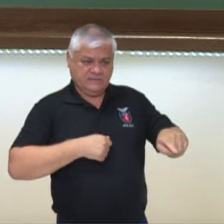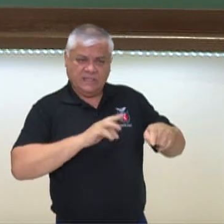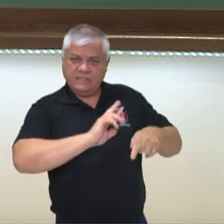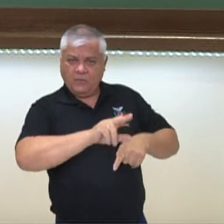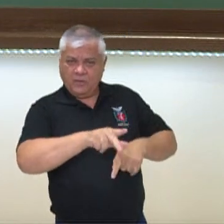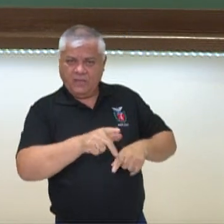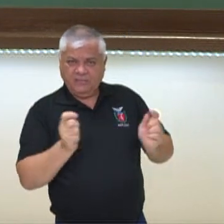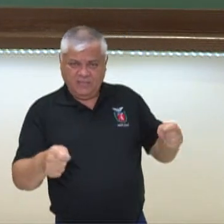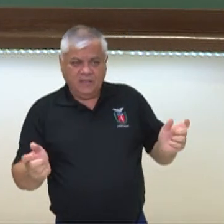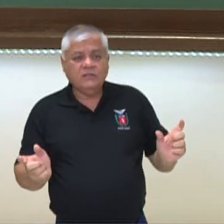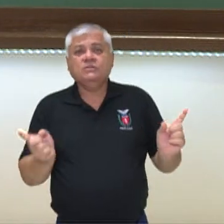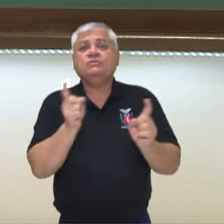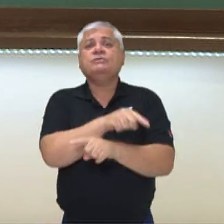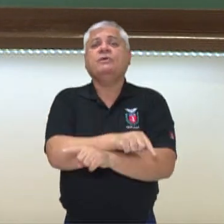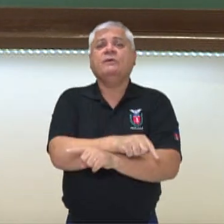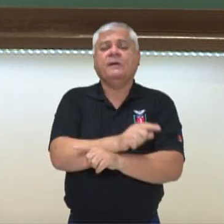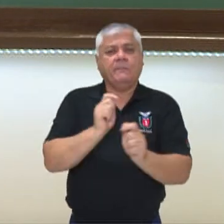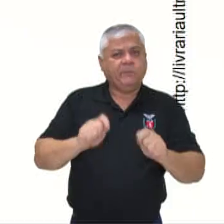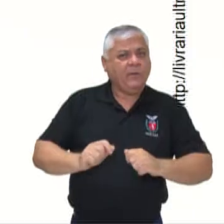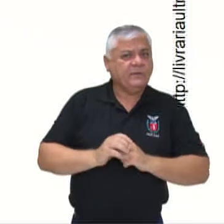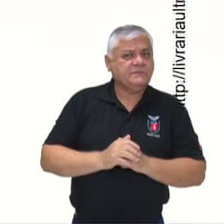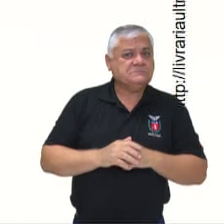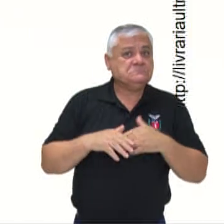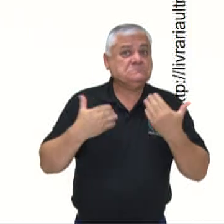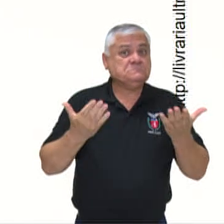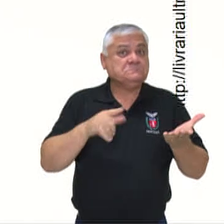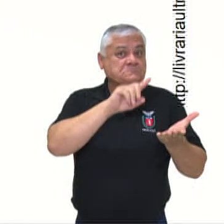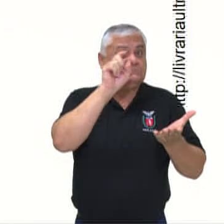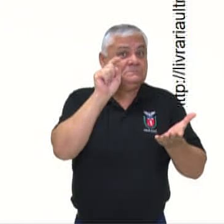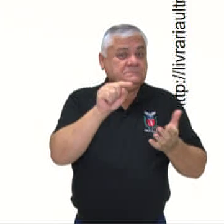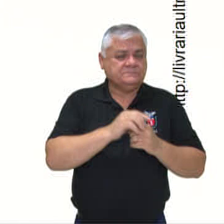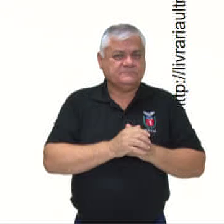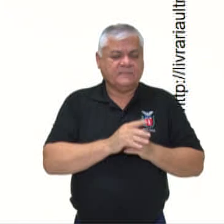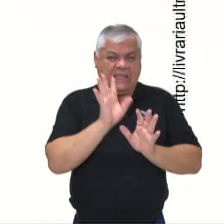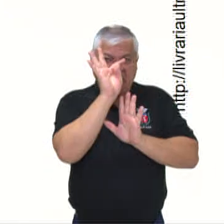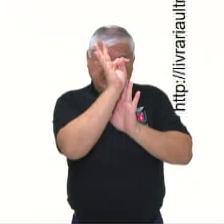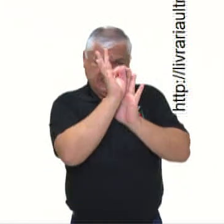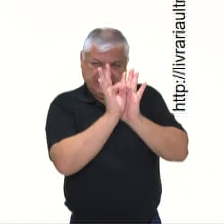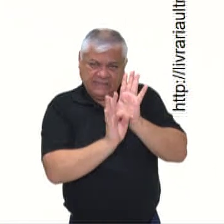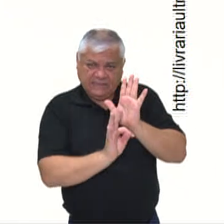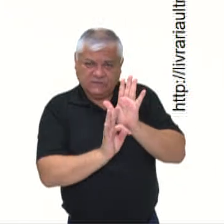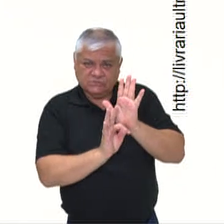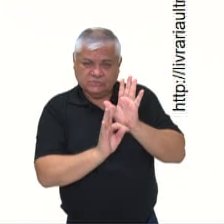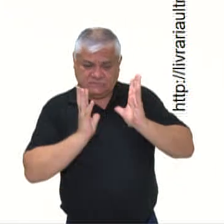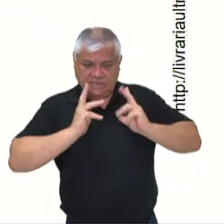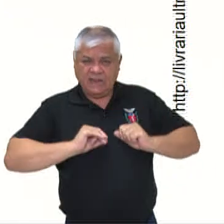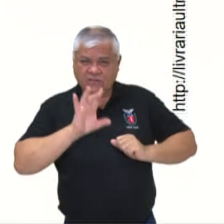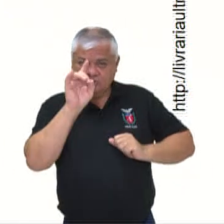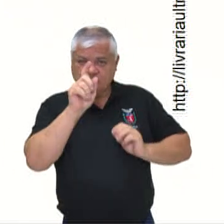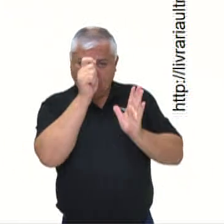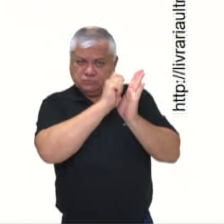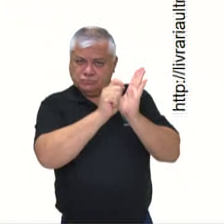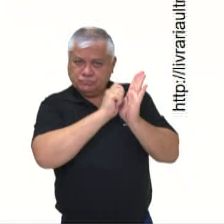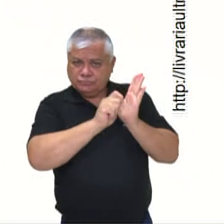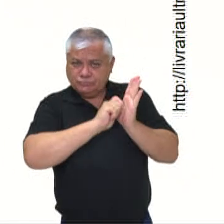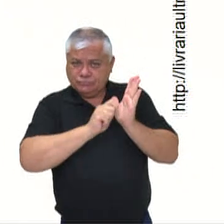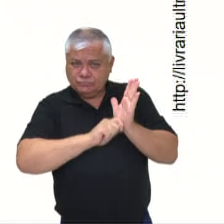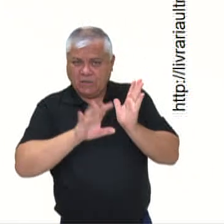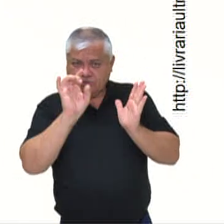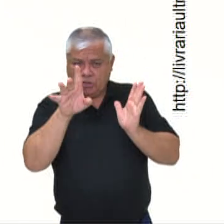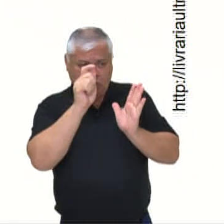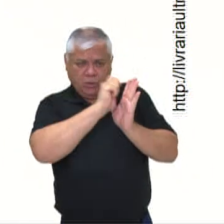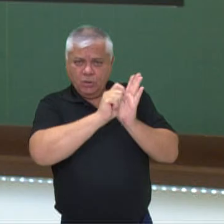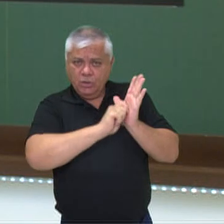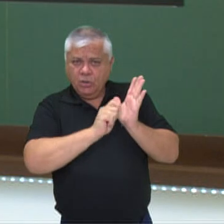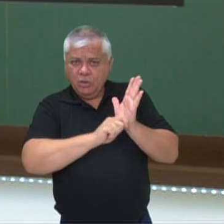vice-versa? E ainda, os textos sagrados são somente escritos? Será que um texto só é sagrado